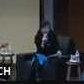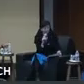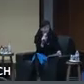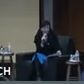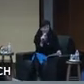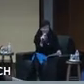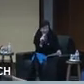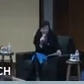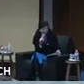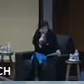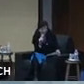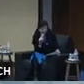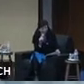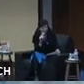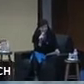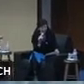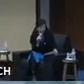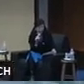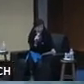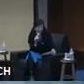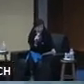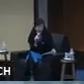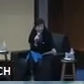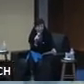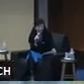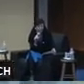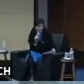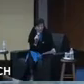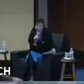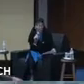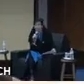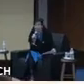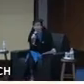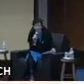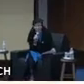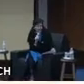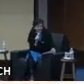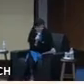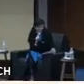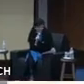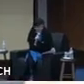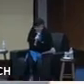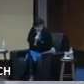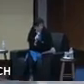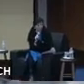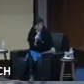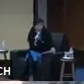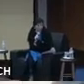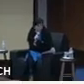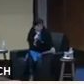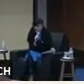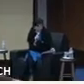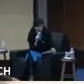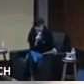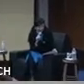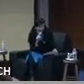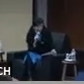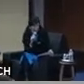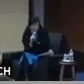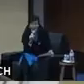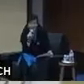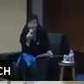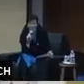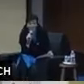O título dessa palestra me intrigou desde o primeiro momento que tive a honra de ser convidada pela USP, na pessoa do professor Ricardo